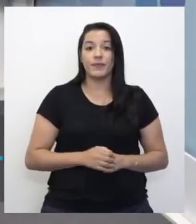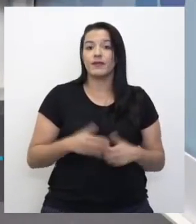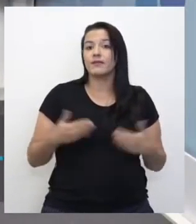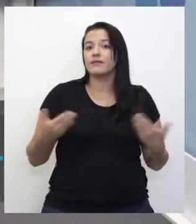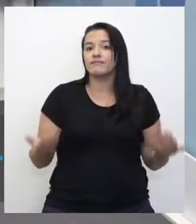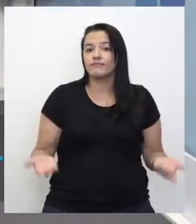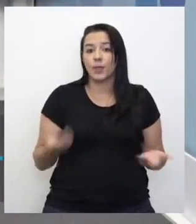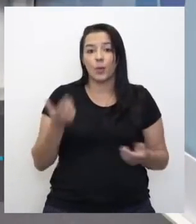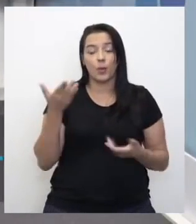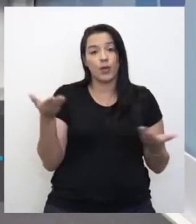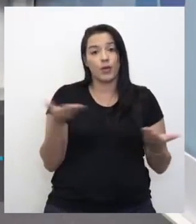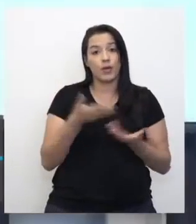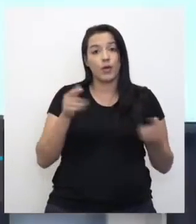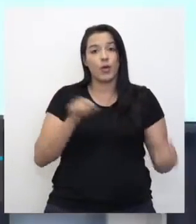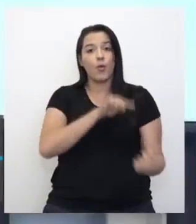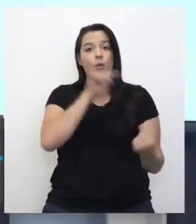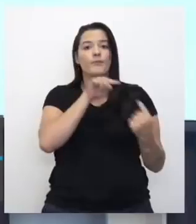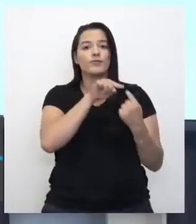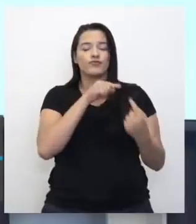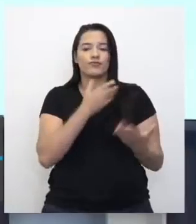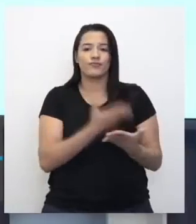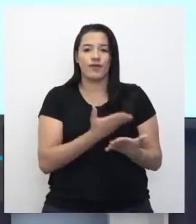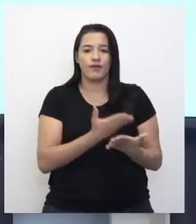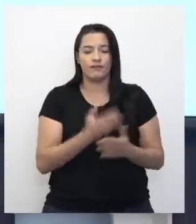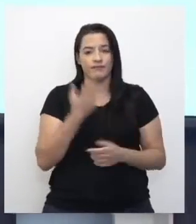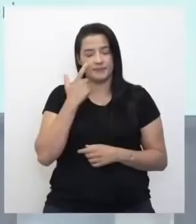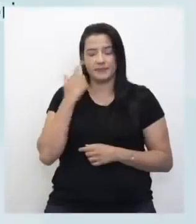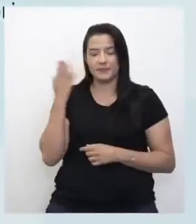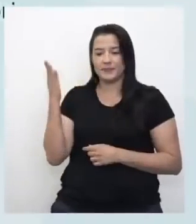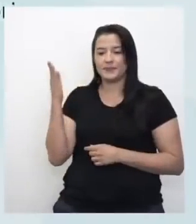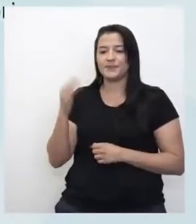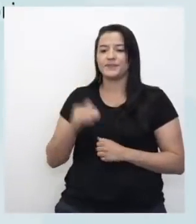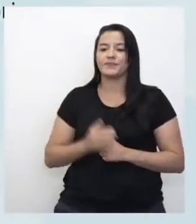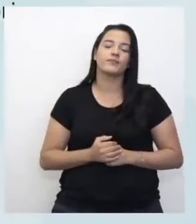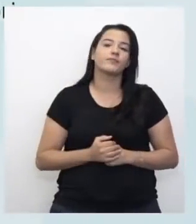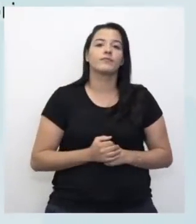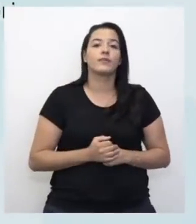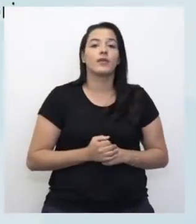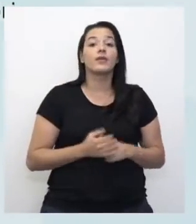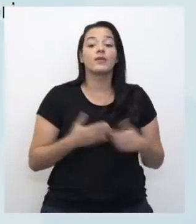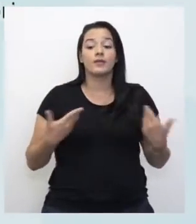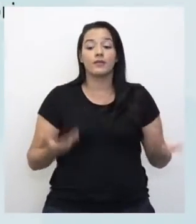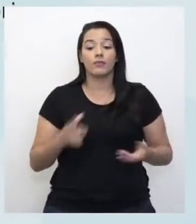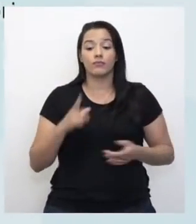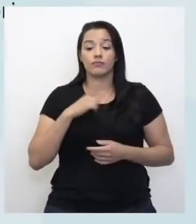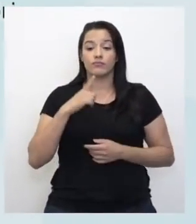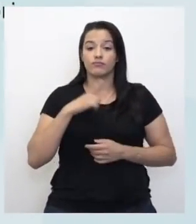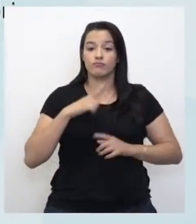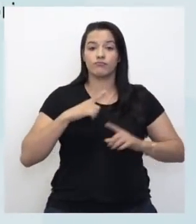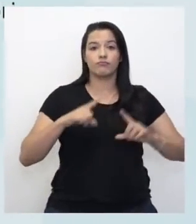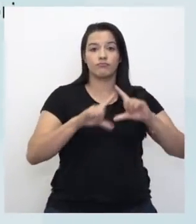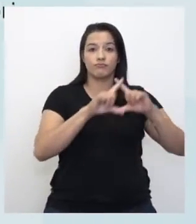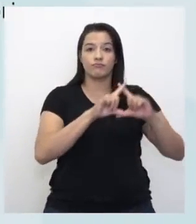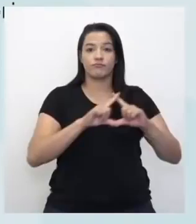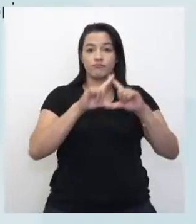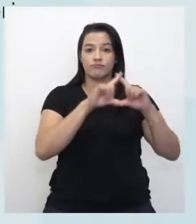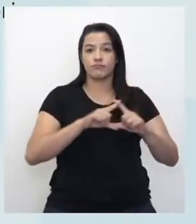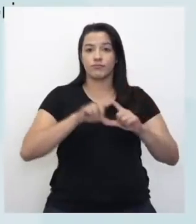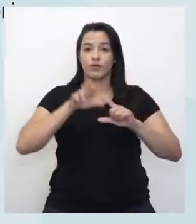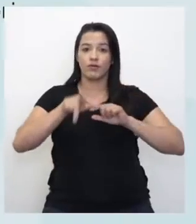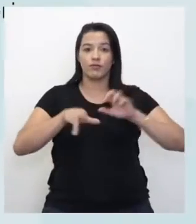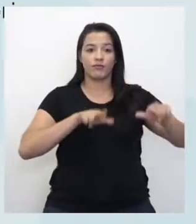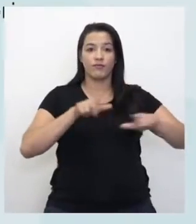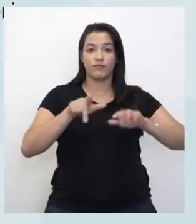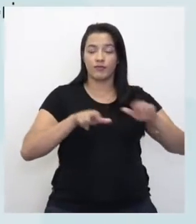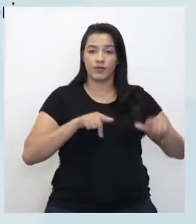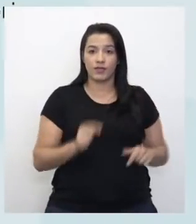Vamos então aos objetivos da nossa aula, certo? Reconhecer prismas e pirâmides e